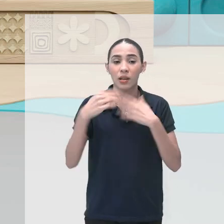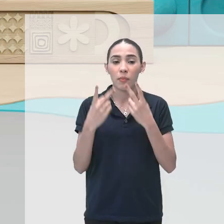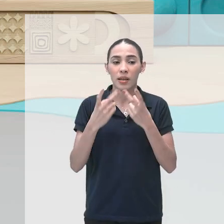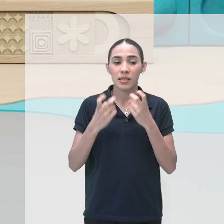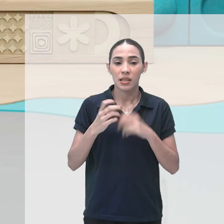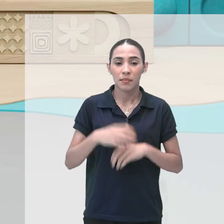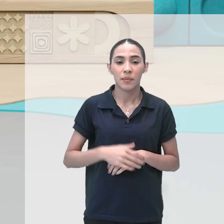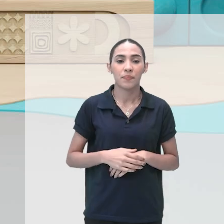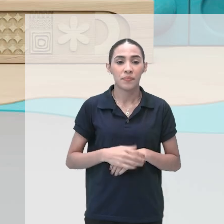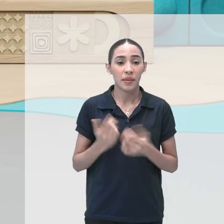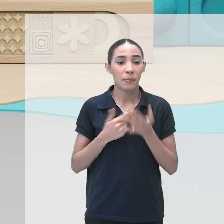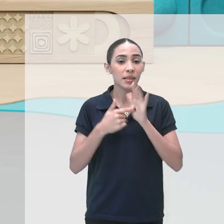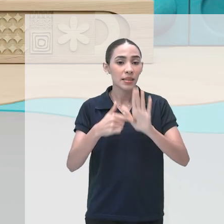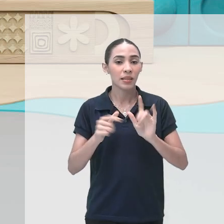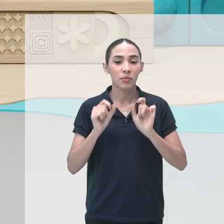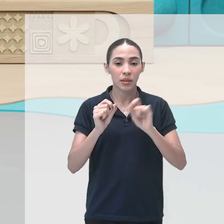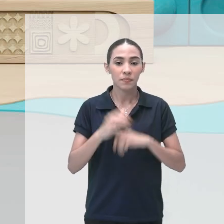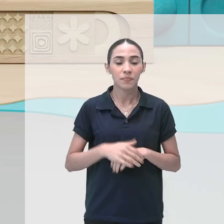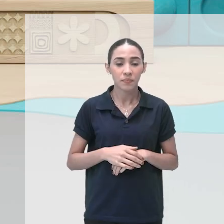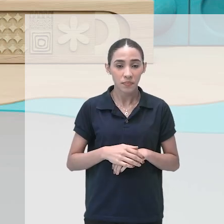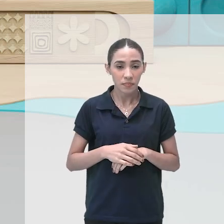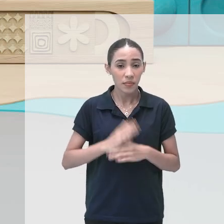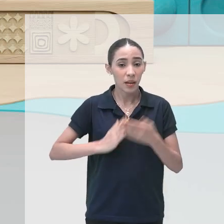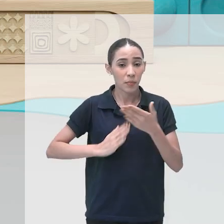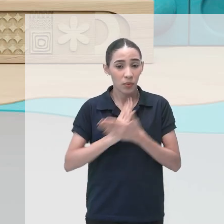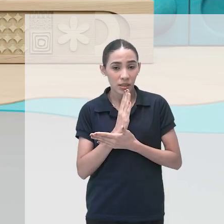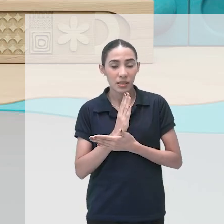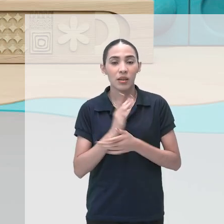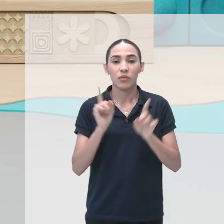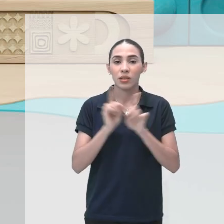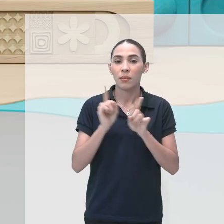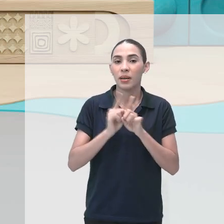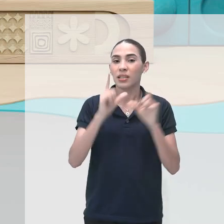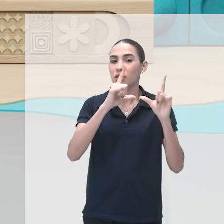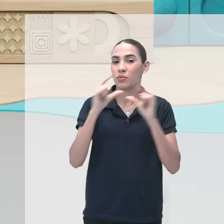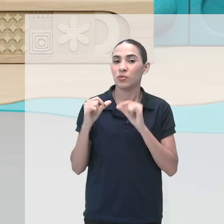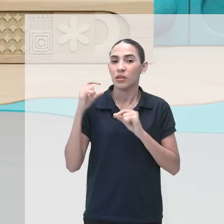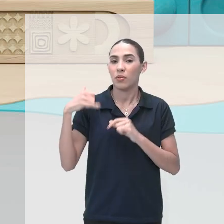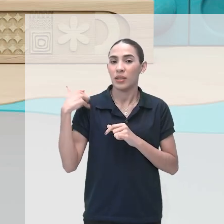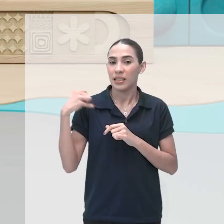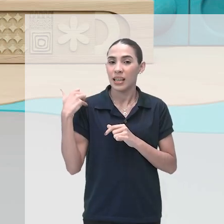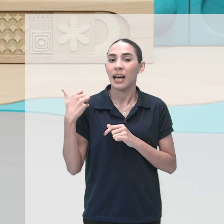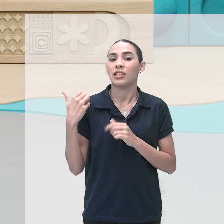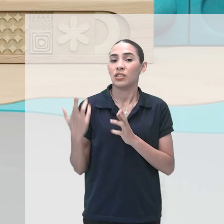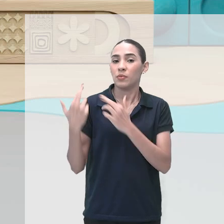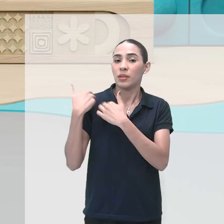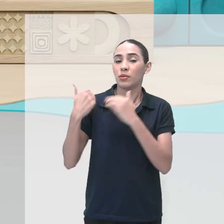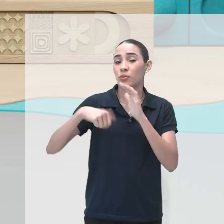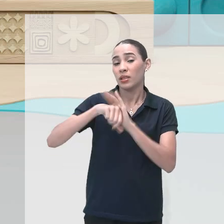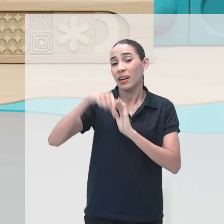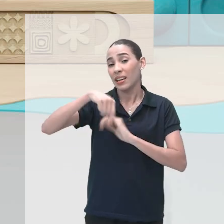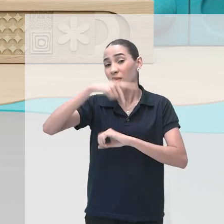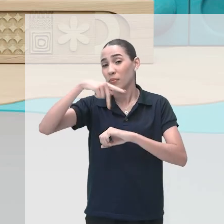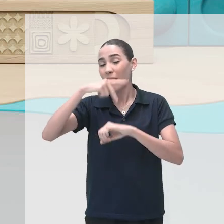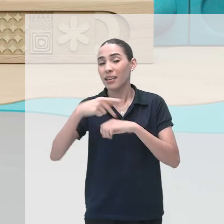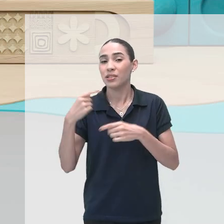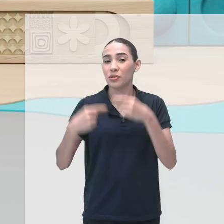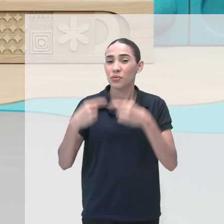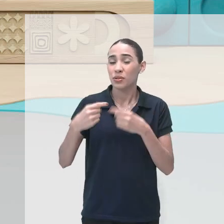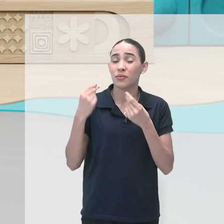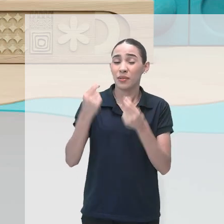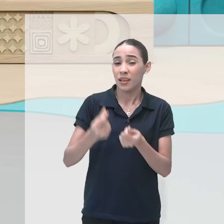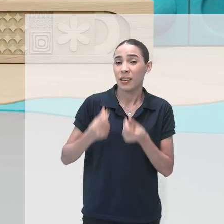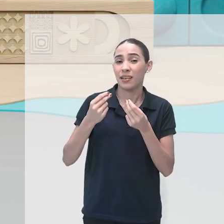essa condição que ele coloca, a aprovação da diminuição da maioridade penal, que no nosso país foi discutida por